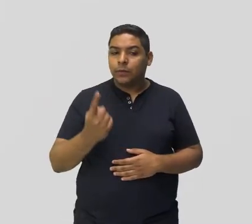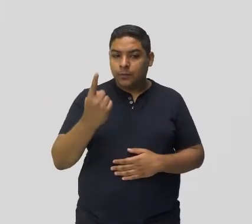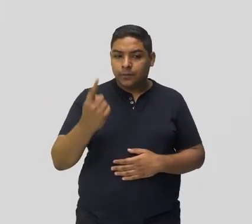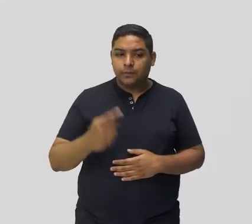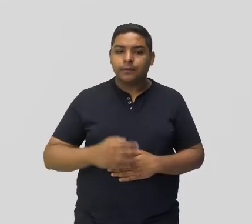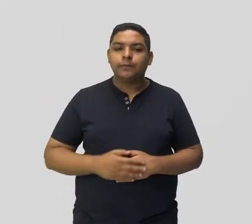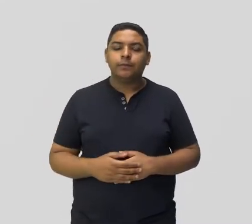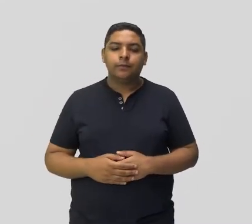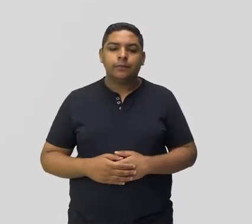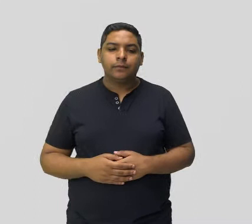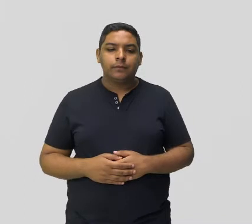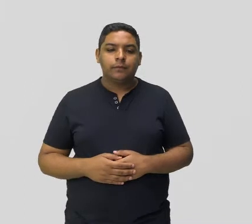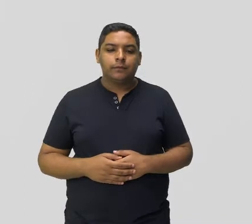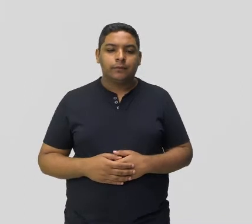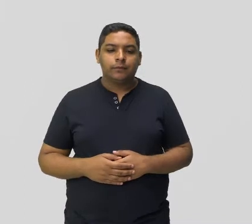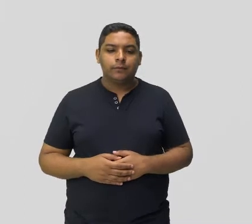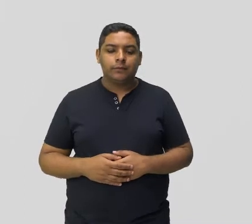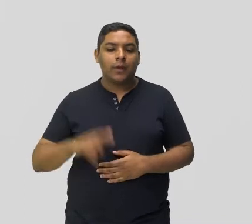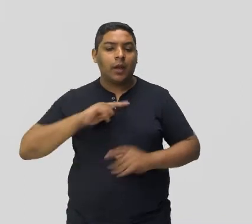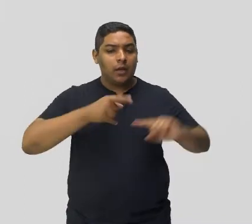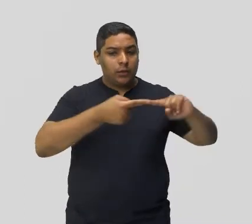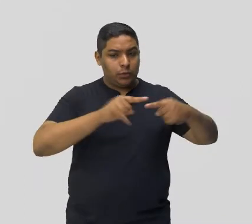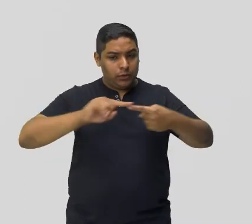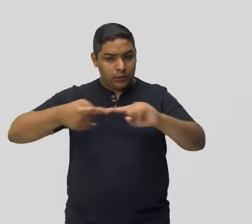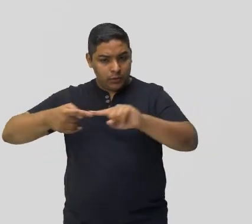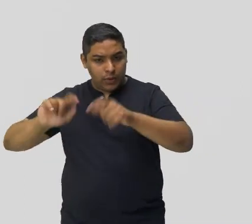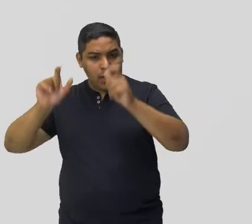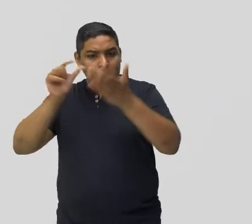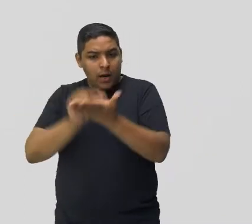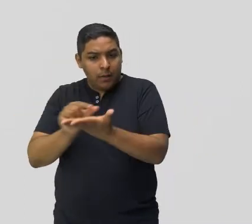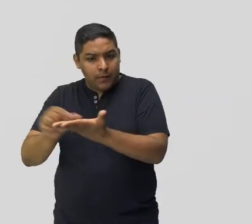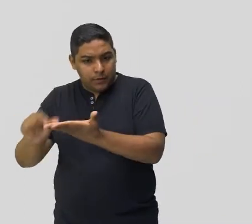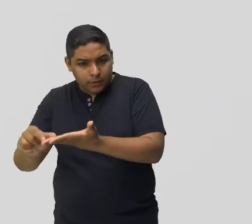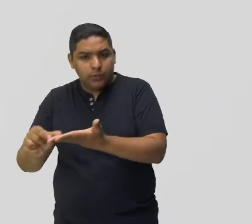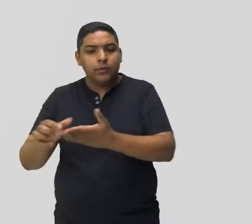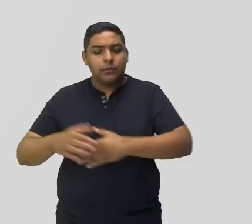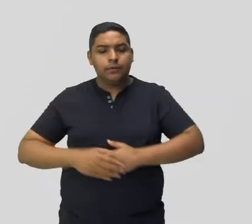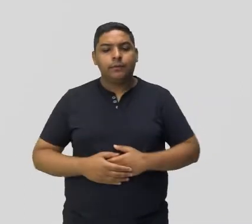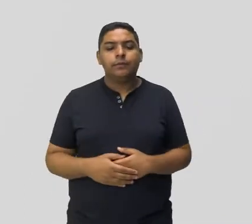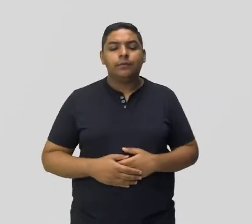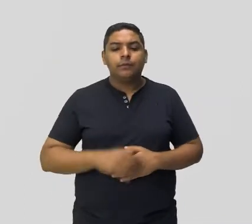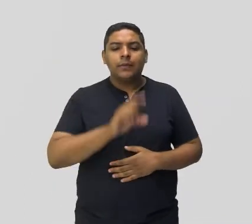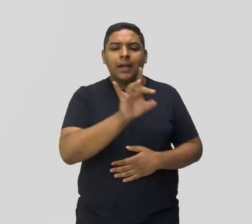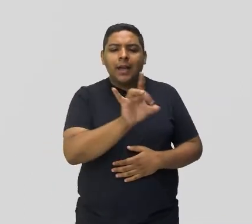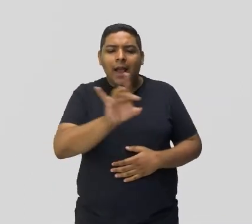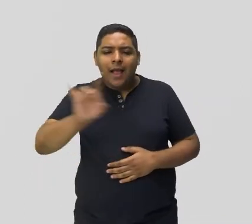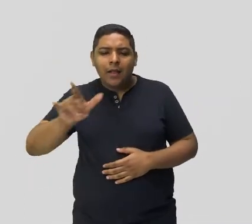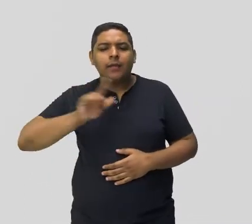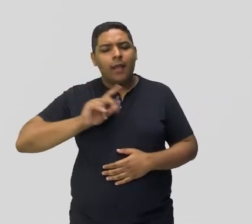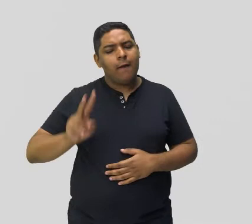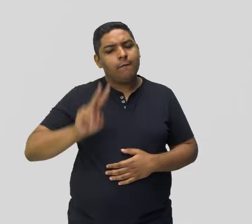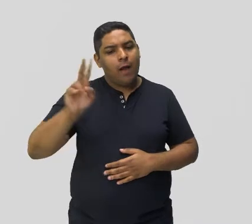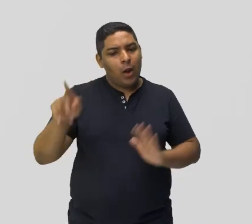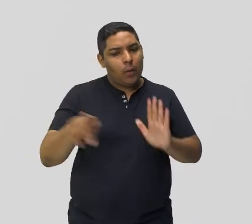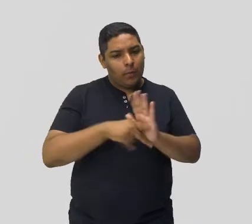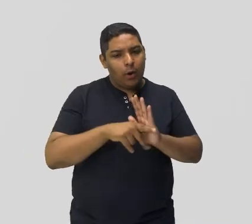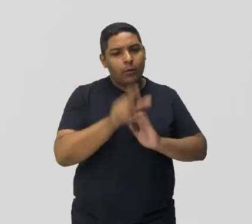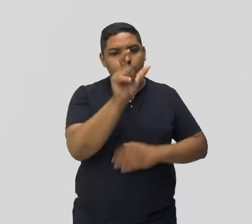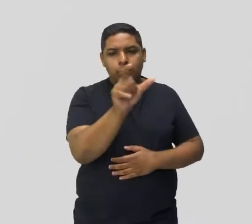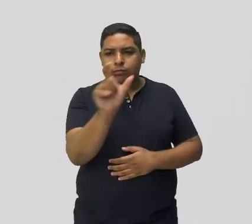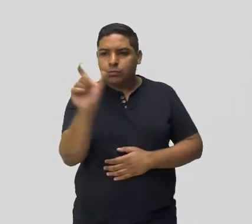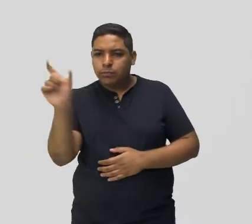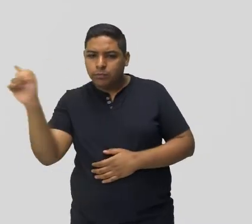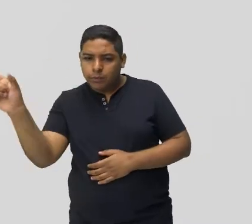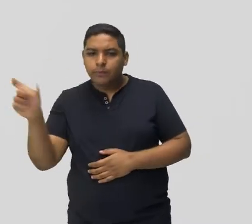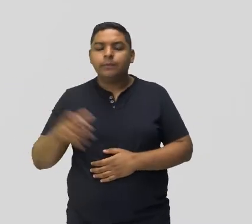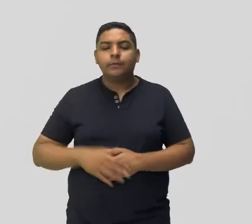1. Considere uma associação de capacitores em série. Olha só, cada um tem um valor de capacitância. Ó.